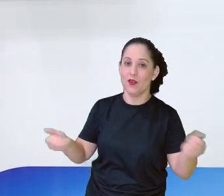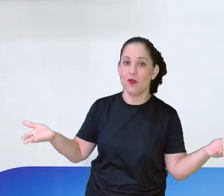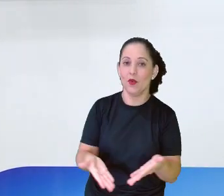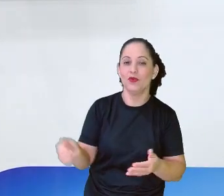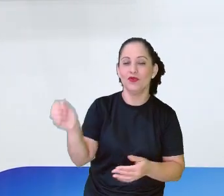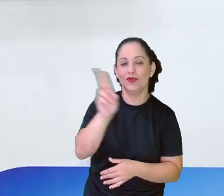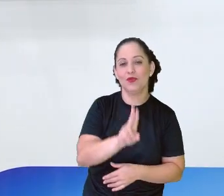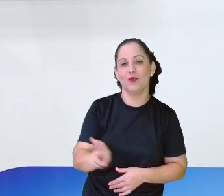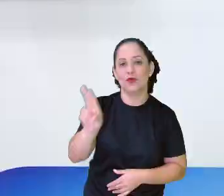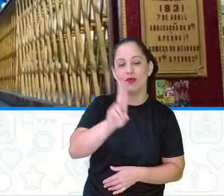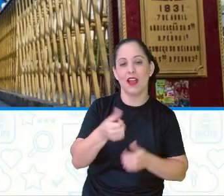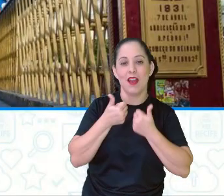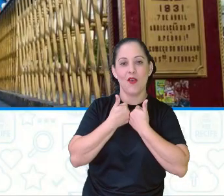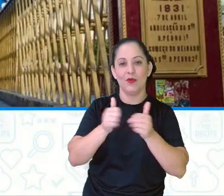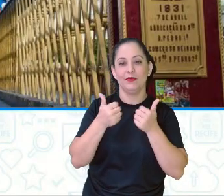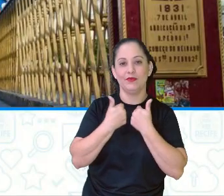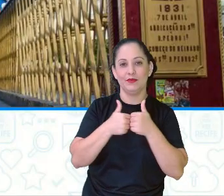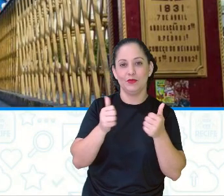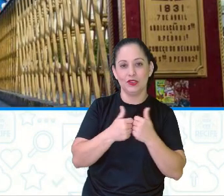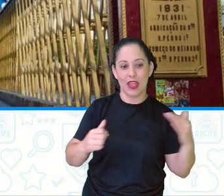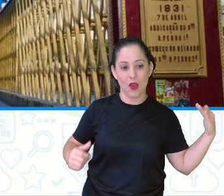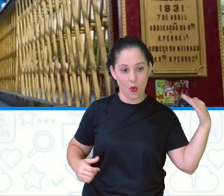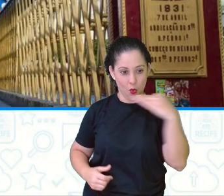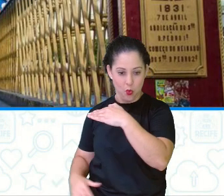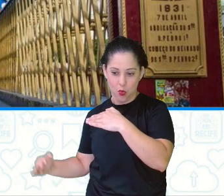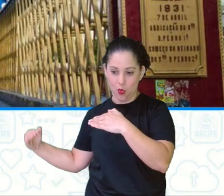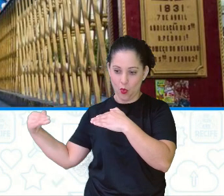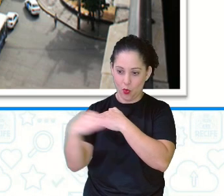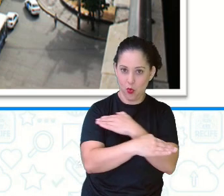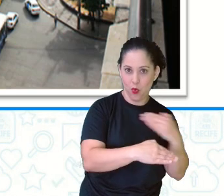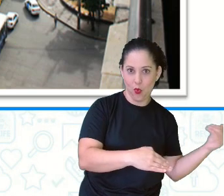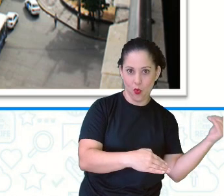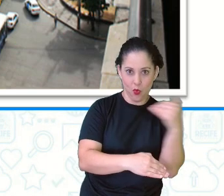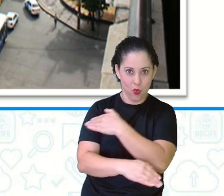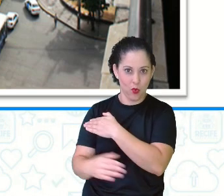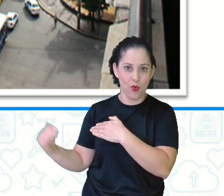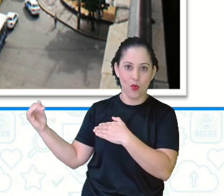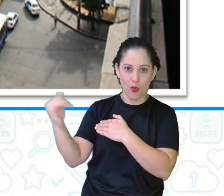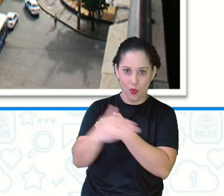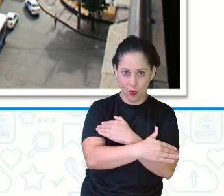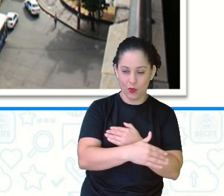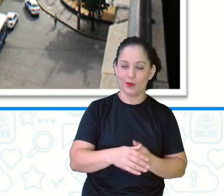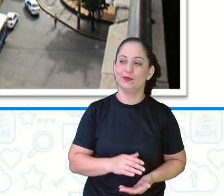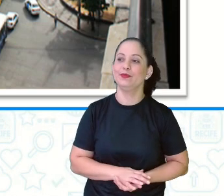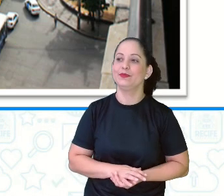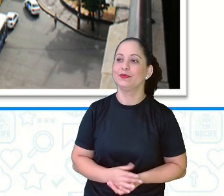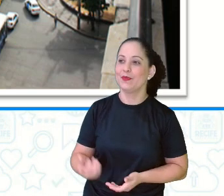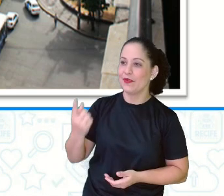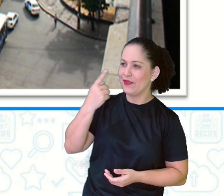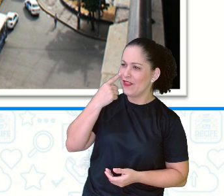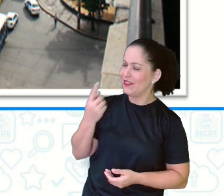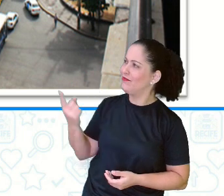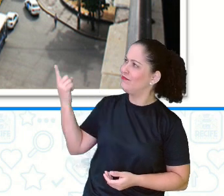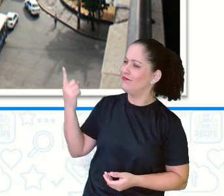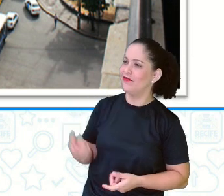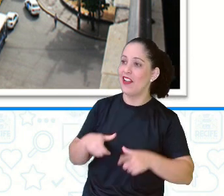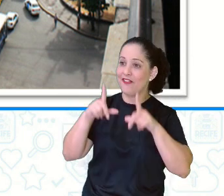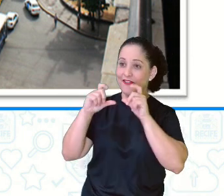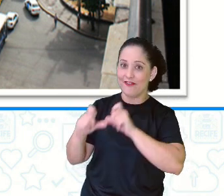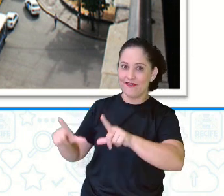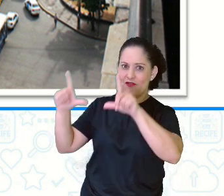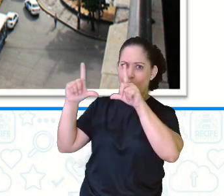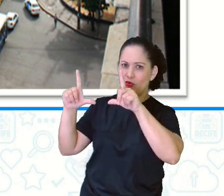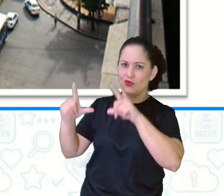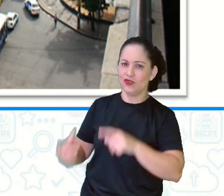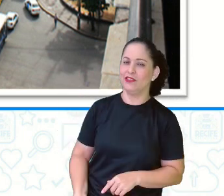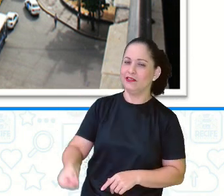utilizado aqui no centro do Recife, que eu estou falando de transporte público, tá? E olha só, vamos ver mais algumas outras fotos